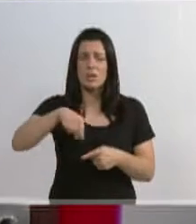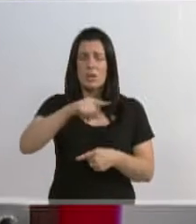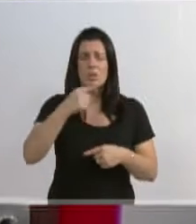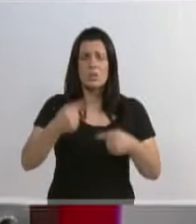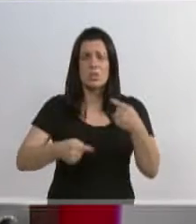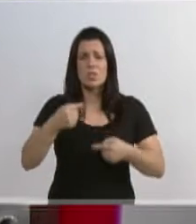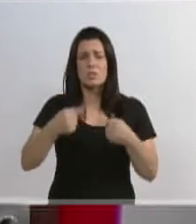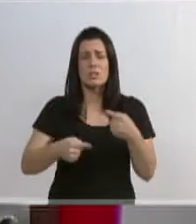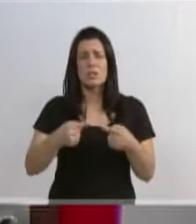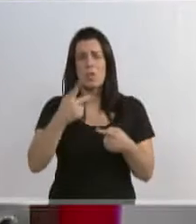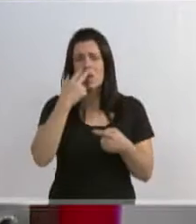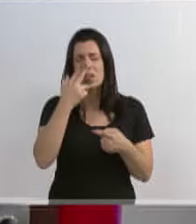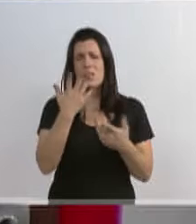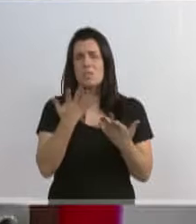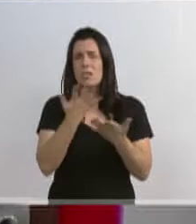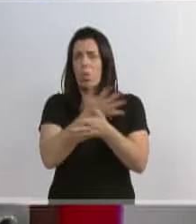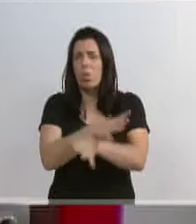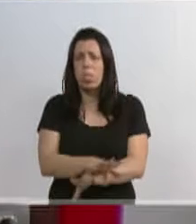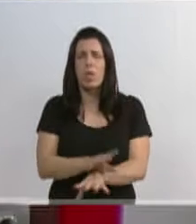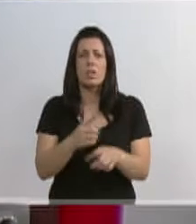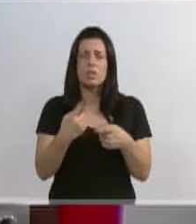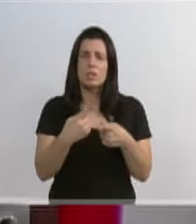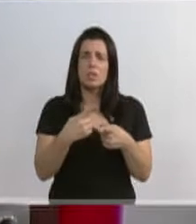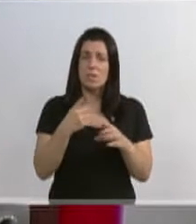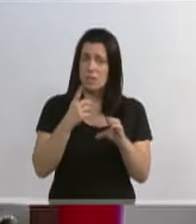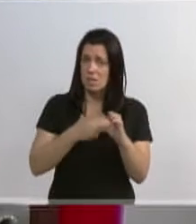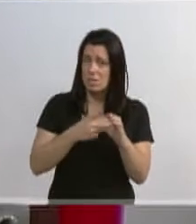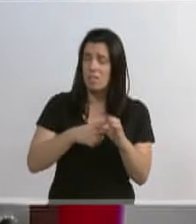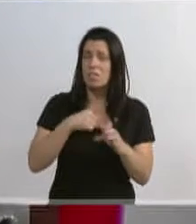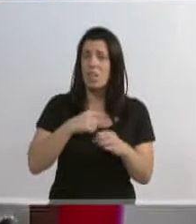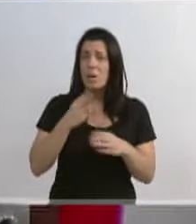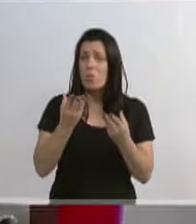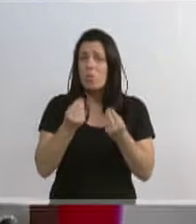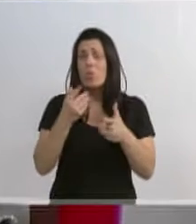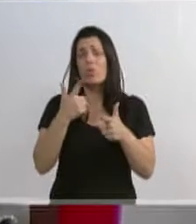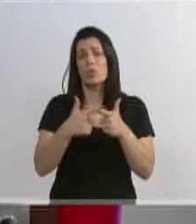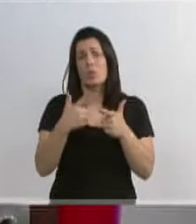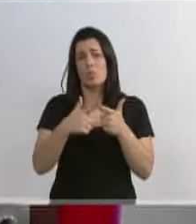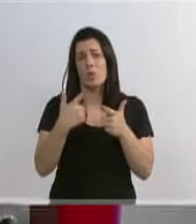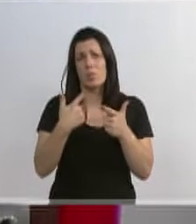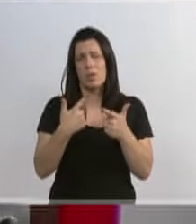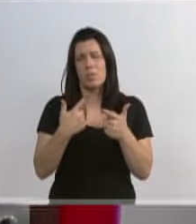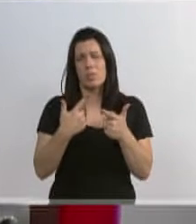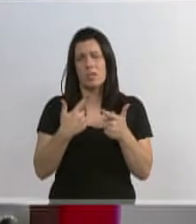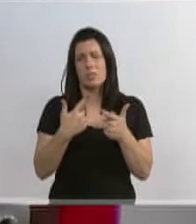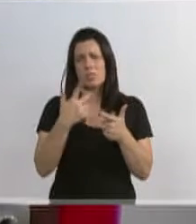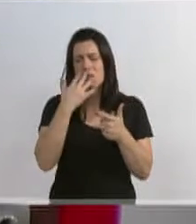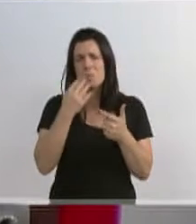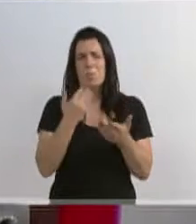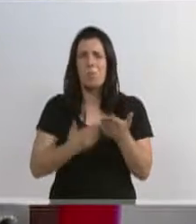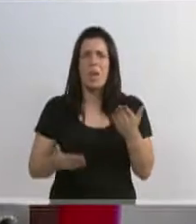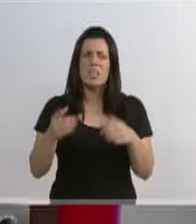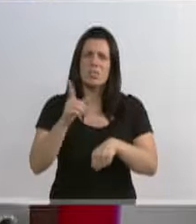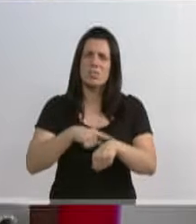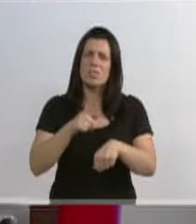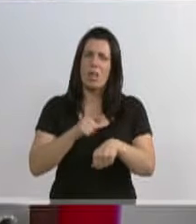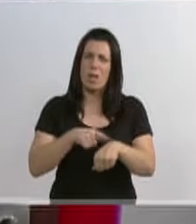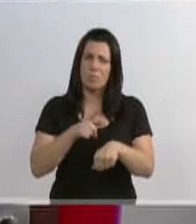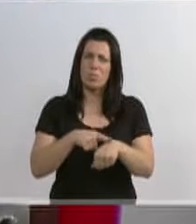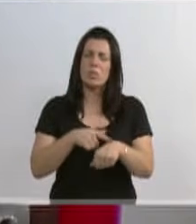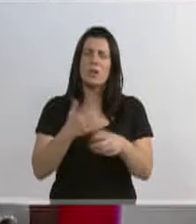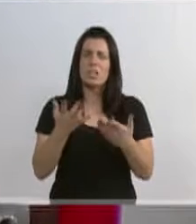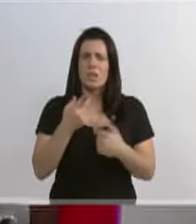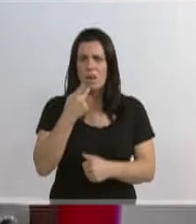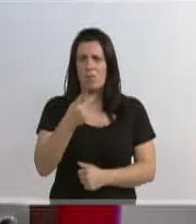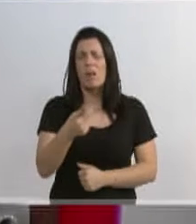são discussões um tanto vazias, e uma cidade com tantos problemas, a gente ficar perdendo tempo com essas situações. Eu acho que é um gasto de tempo desnecessário, e eu queria